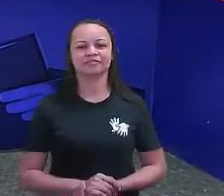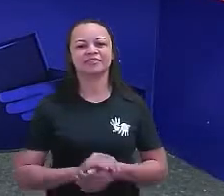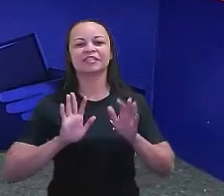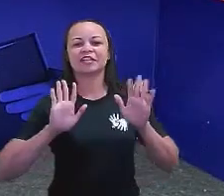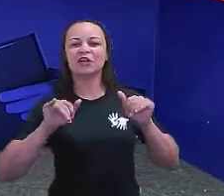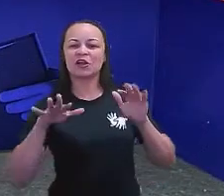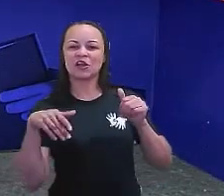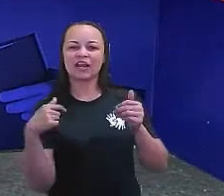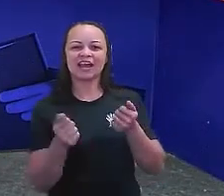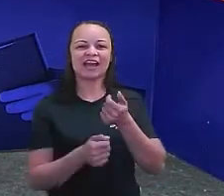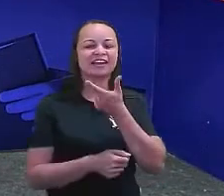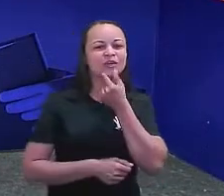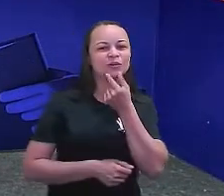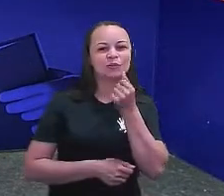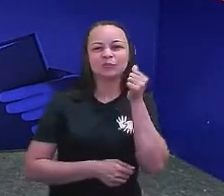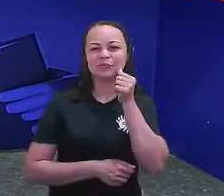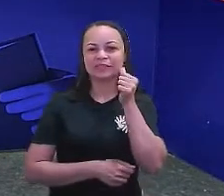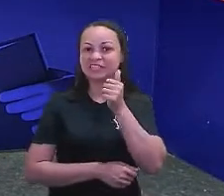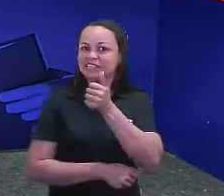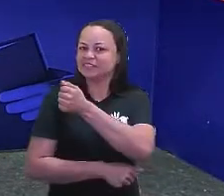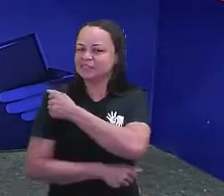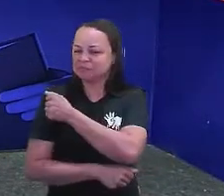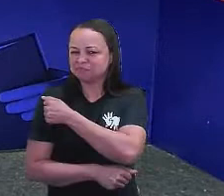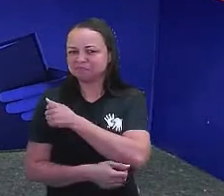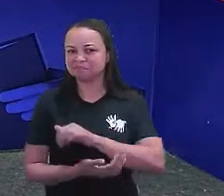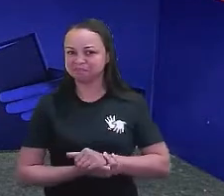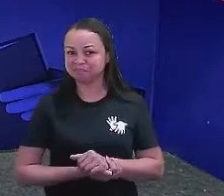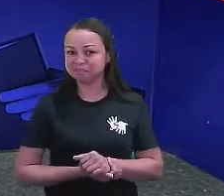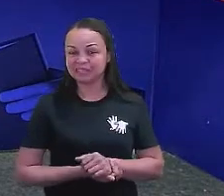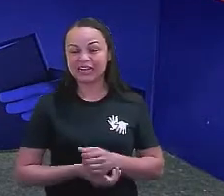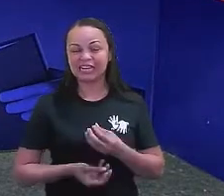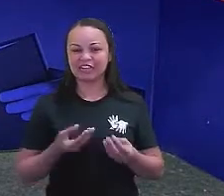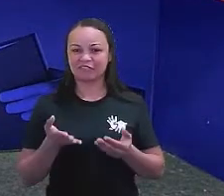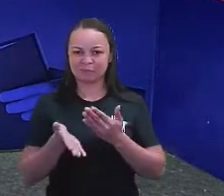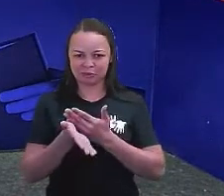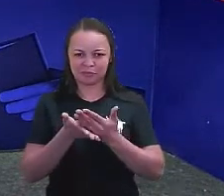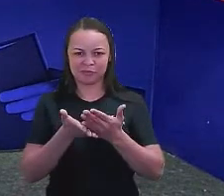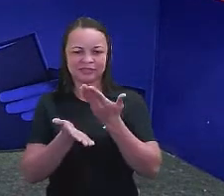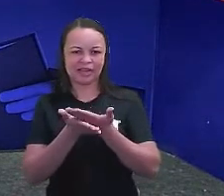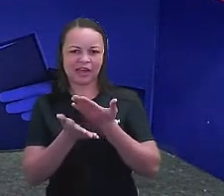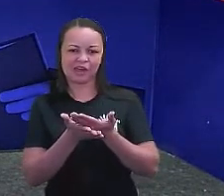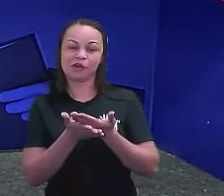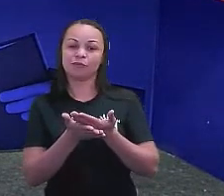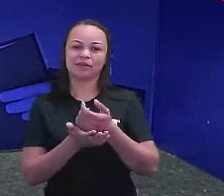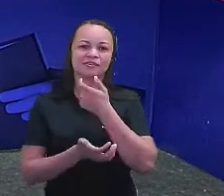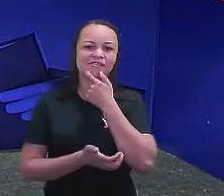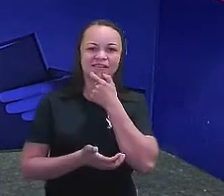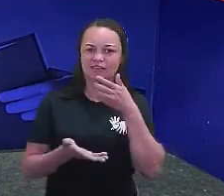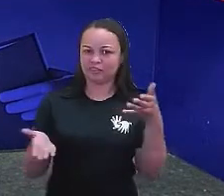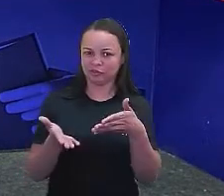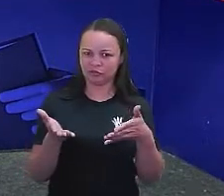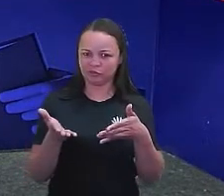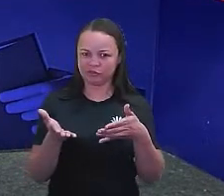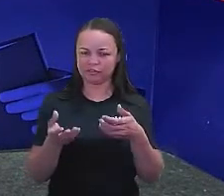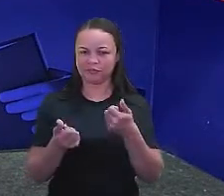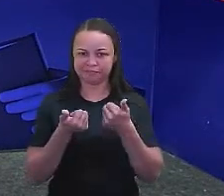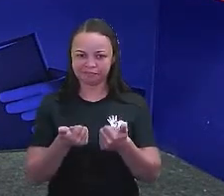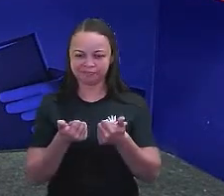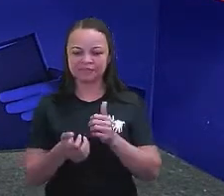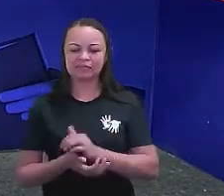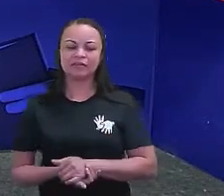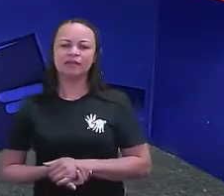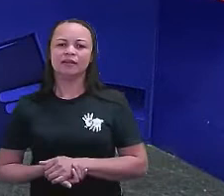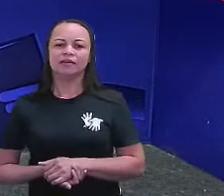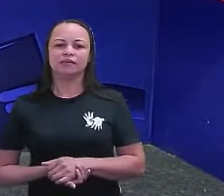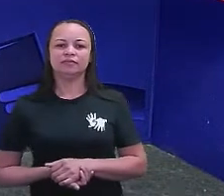Hello, boys and girls! Olá, meninos e meninas! Vamos começar a nossa aula de inglês de hoje? Preparados? Então, já